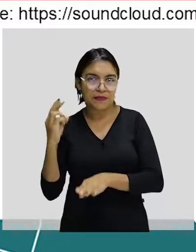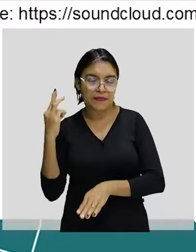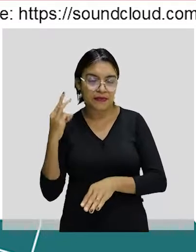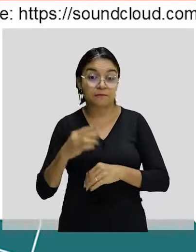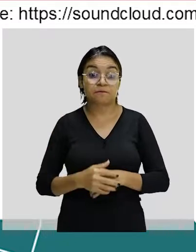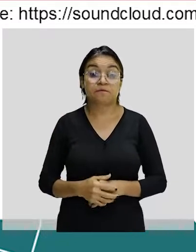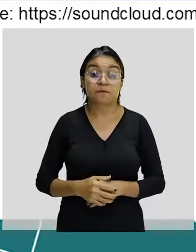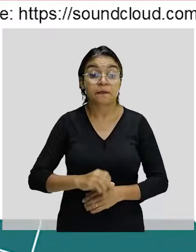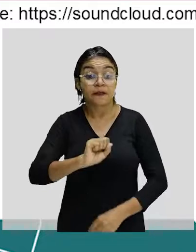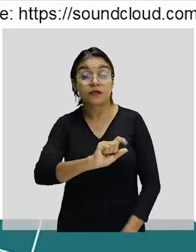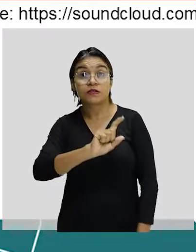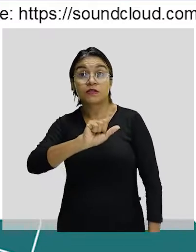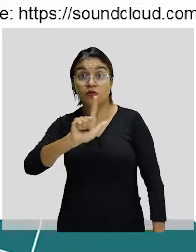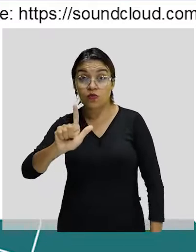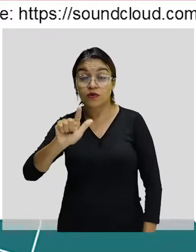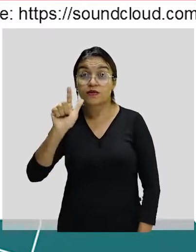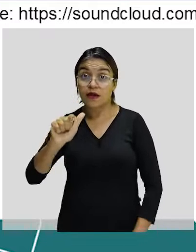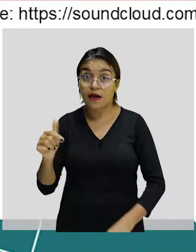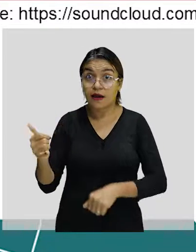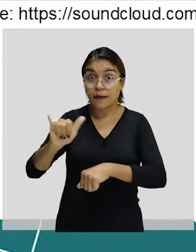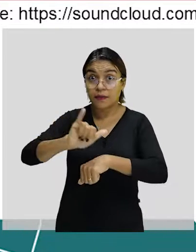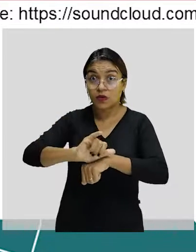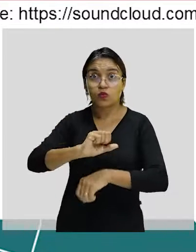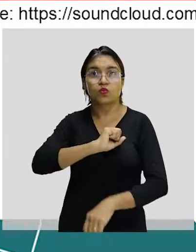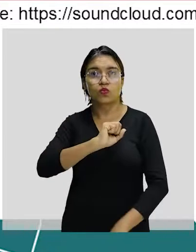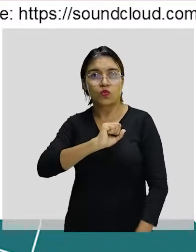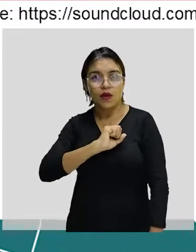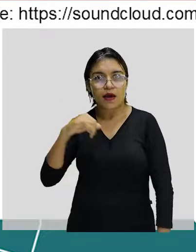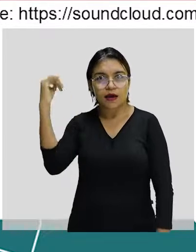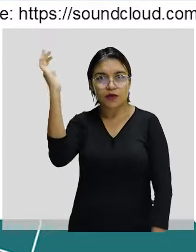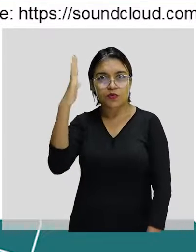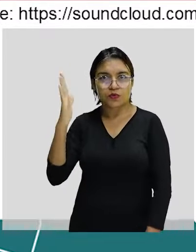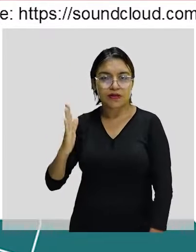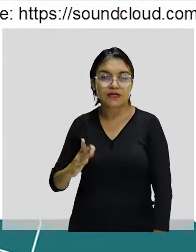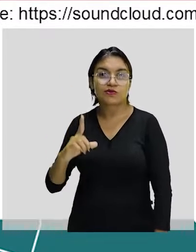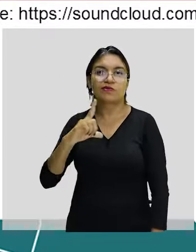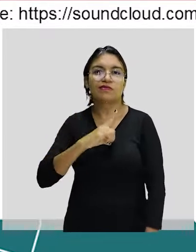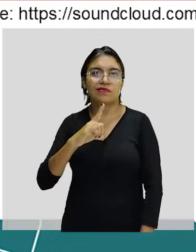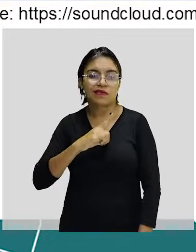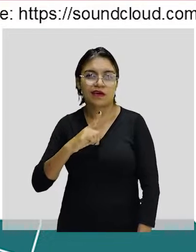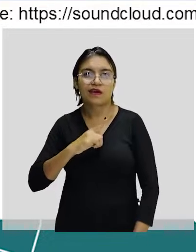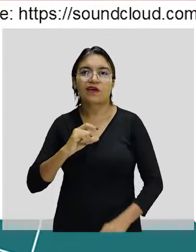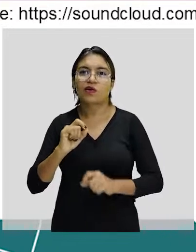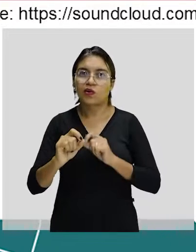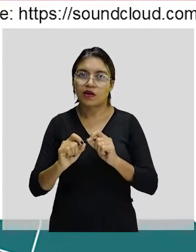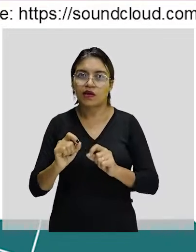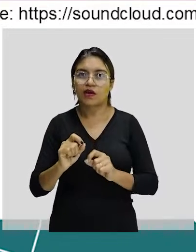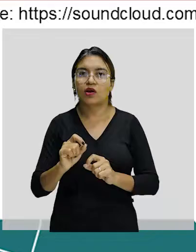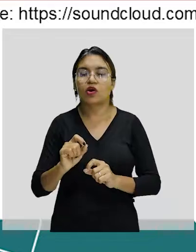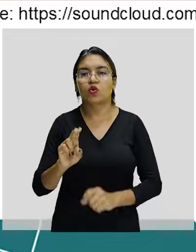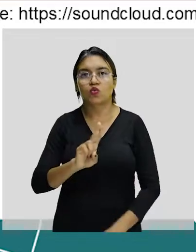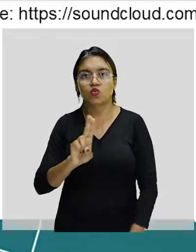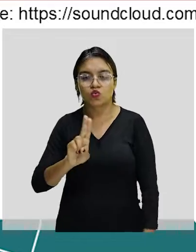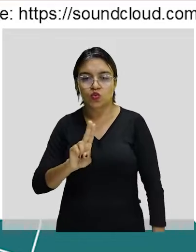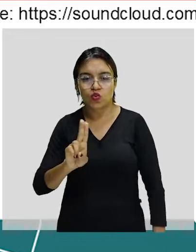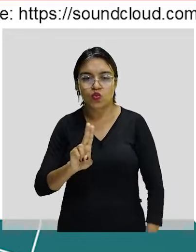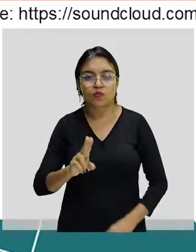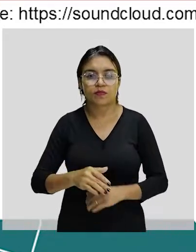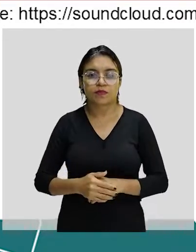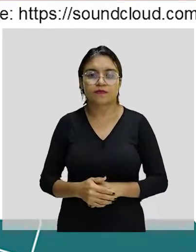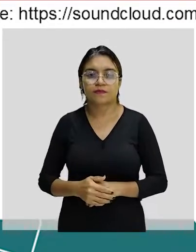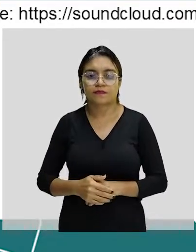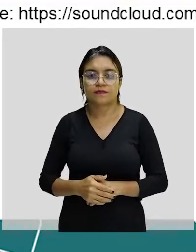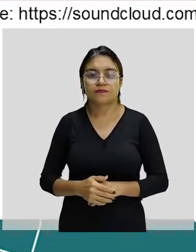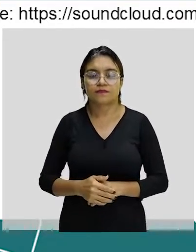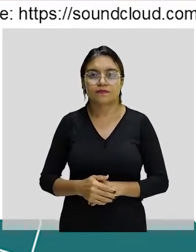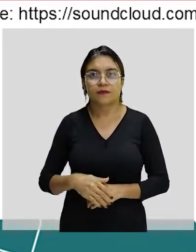também considerada a capital do reggae no Brasil, tendo, inclusive, recebido esse nome, esse apelido, nickname,